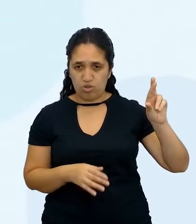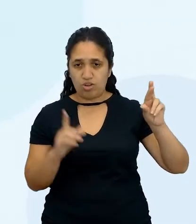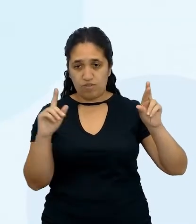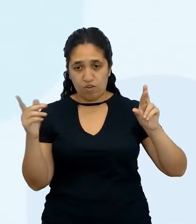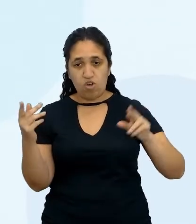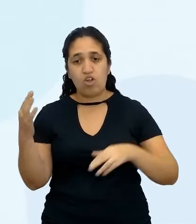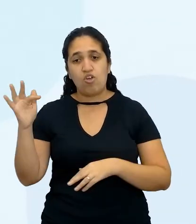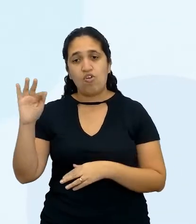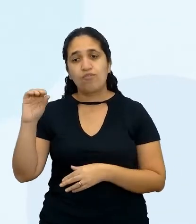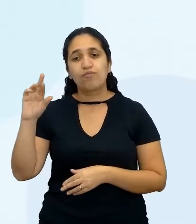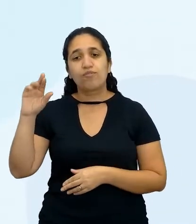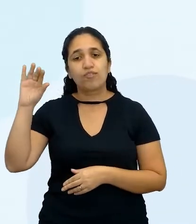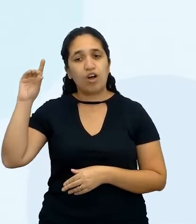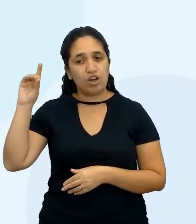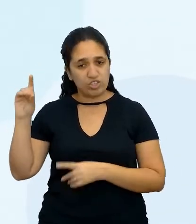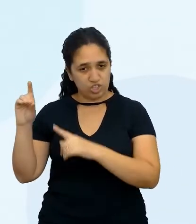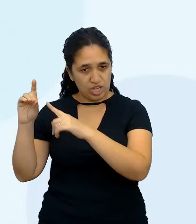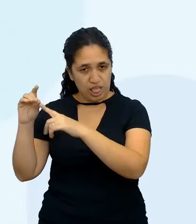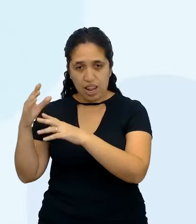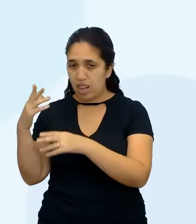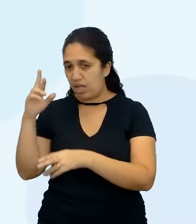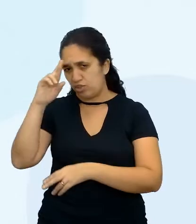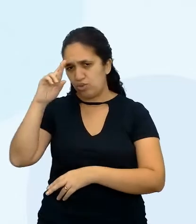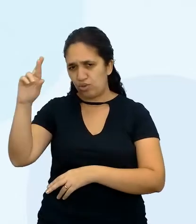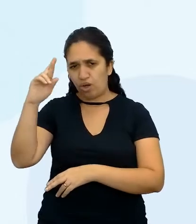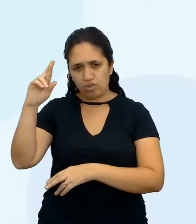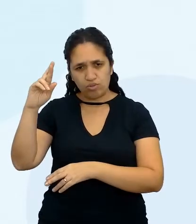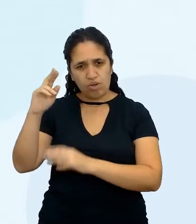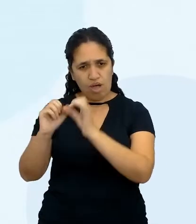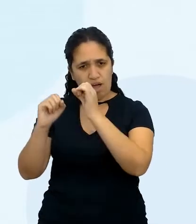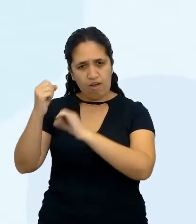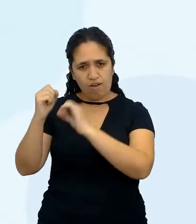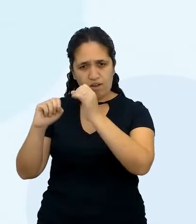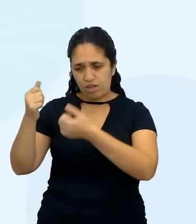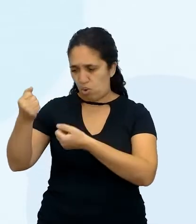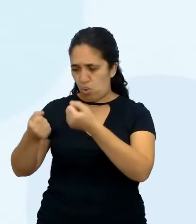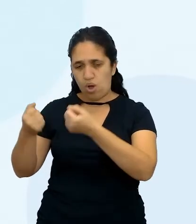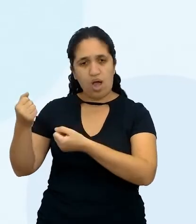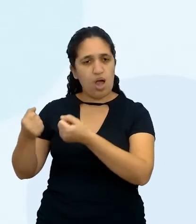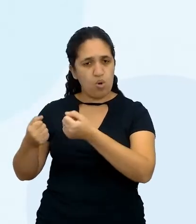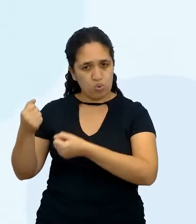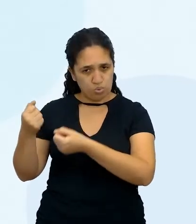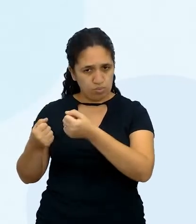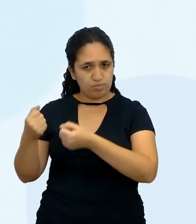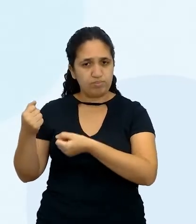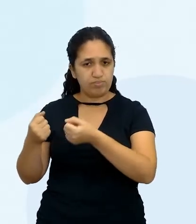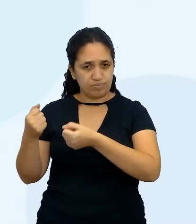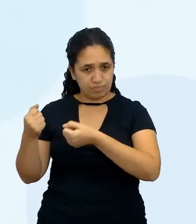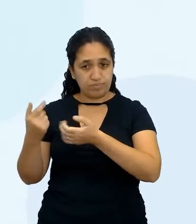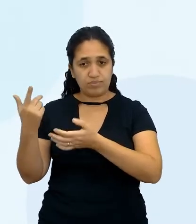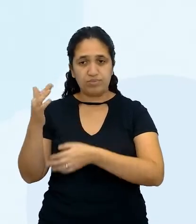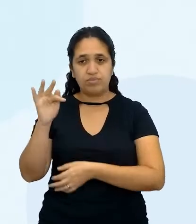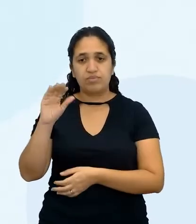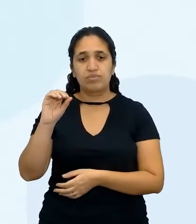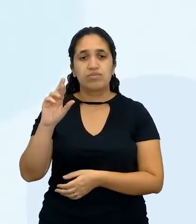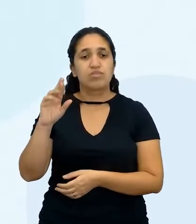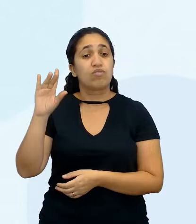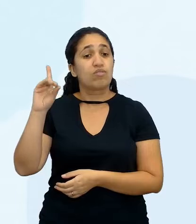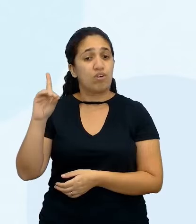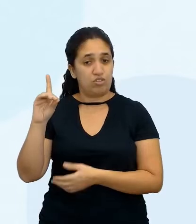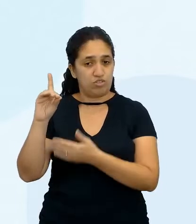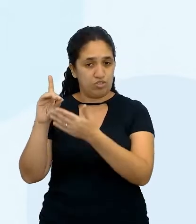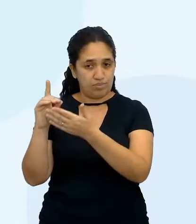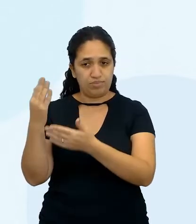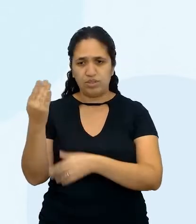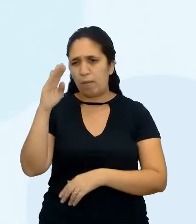Ford, proprietário da fábrica de carros homônima. Então, estamos falando aí da Ford, né? Uma de